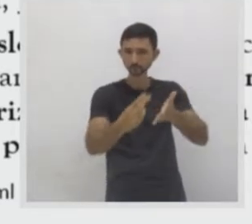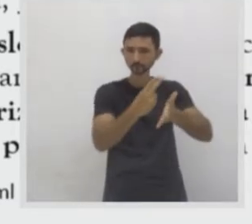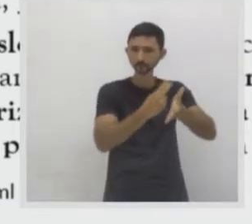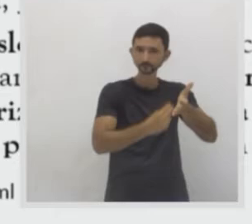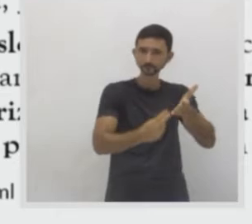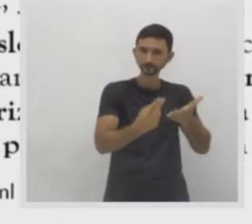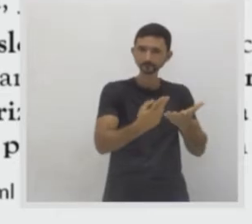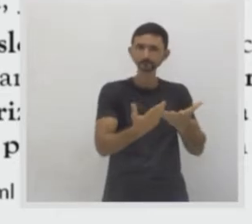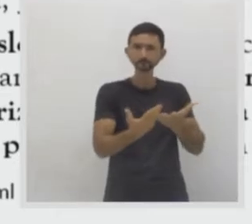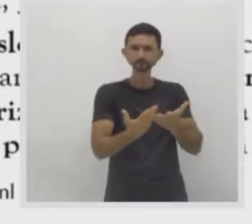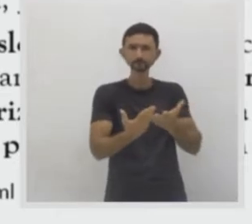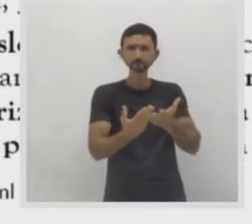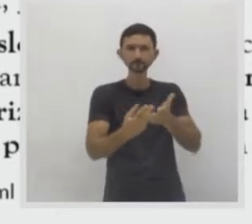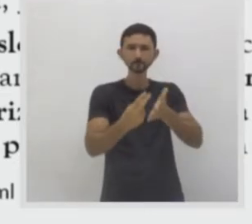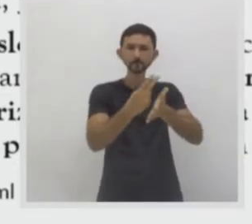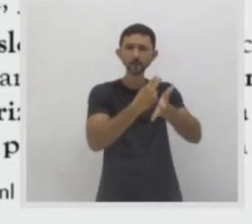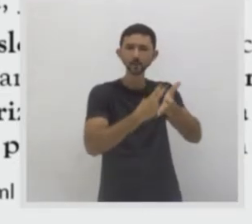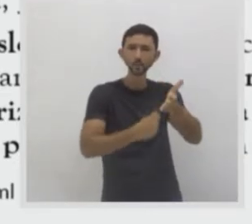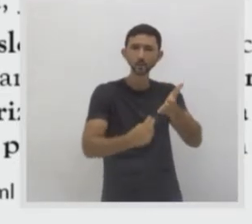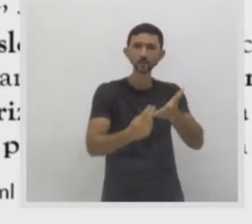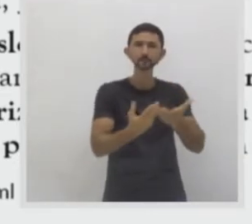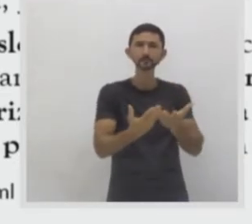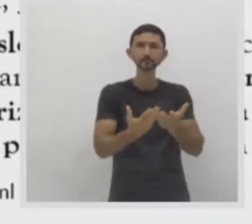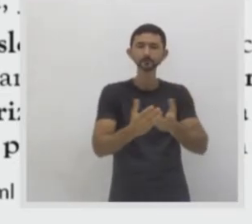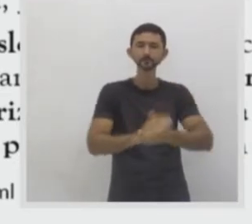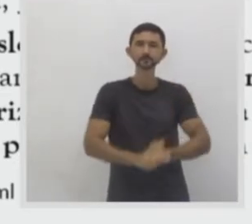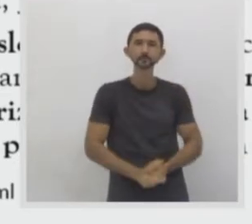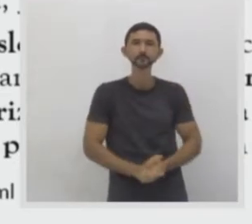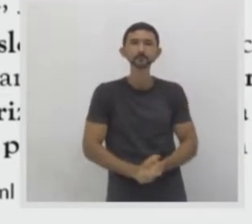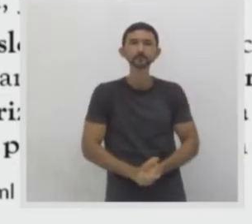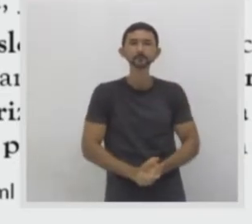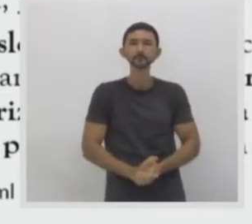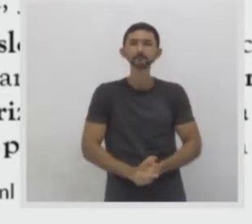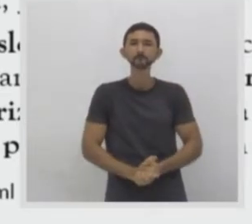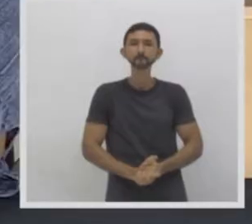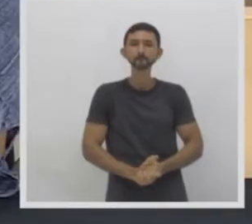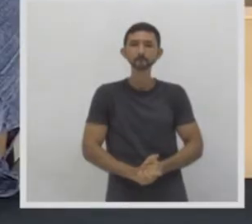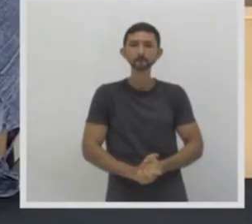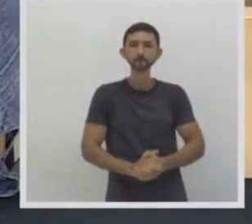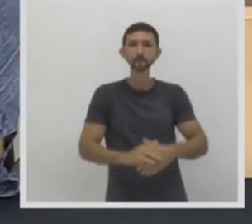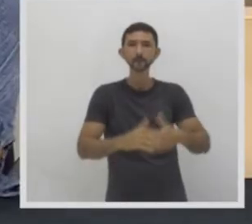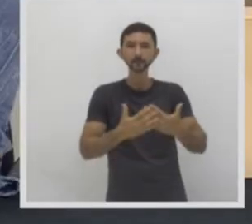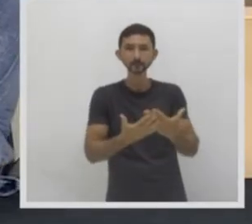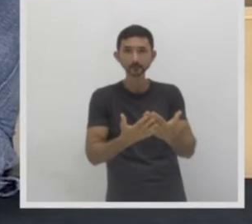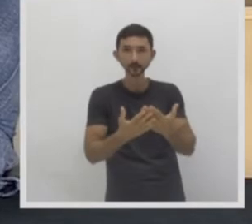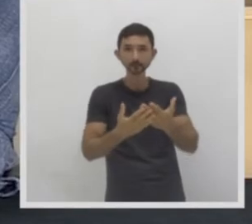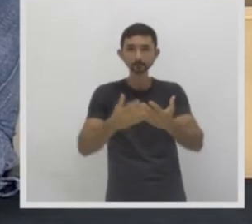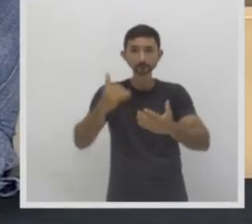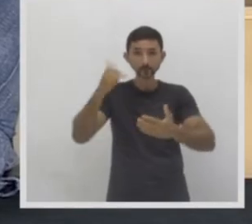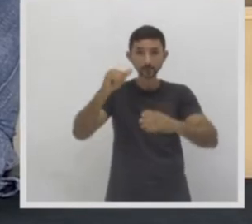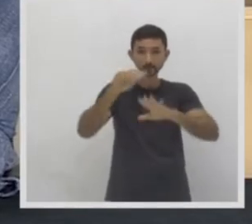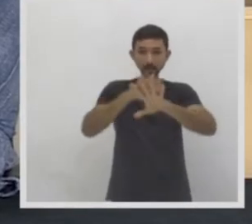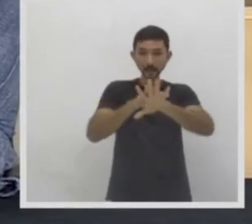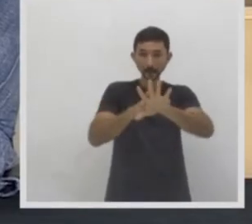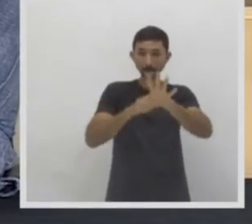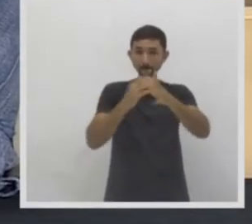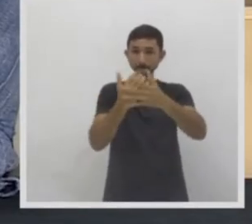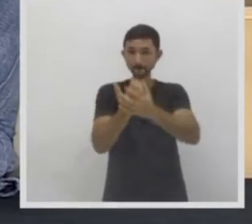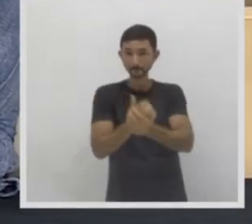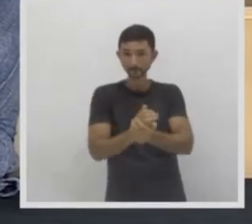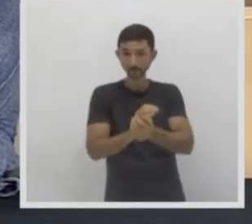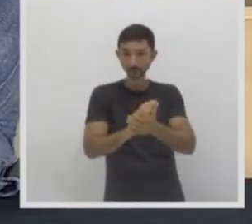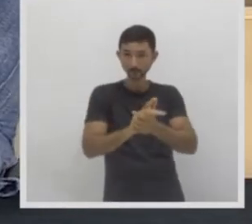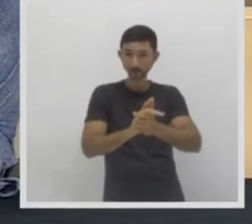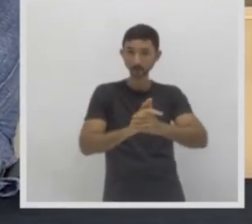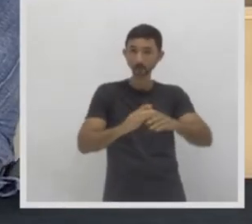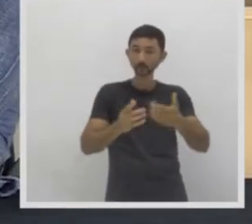visto, né? Uma linguagem figurada que chama-se metonímia. Essa prevenção que está em nossas mãos é por conta